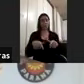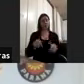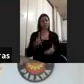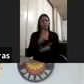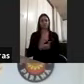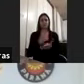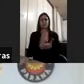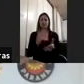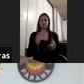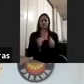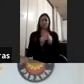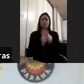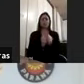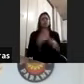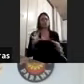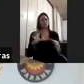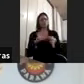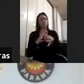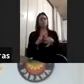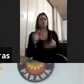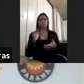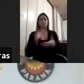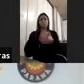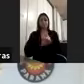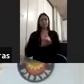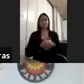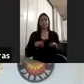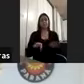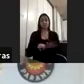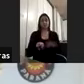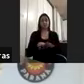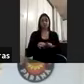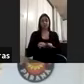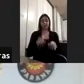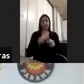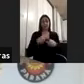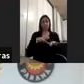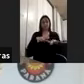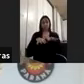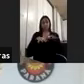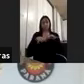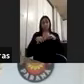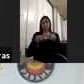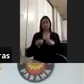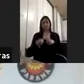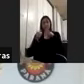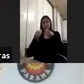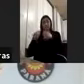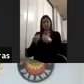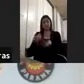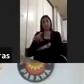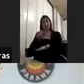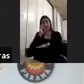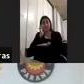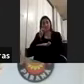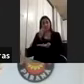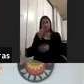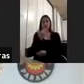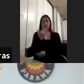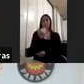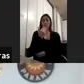fazem um mutirão, elas levam comida, elas levam agasalho e elas levam também